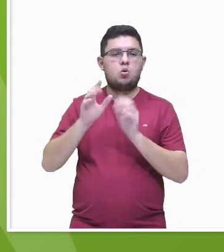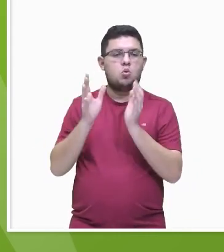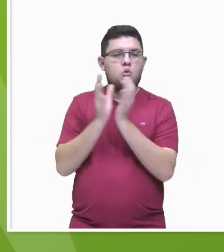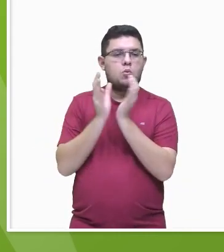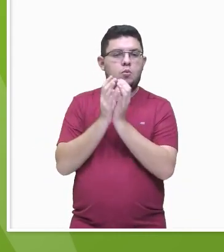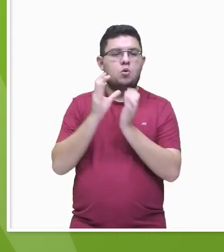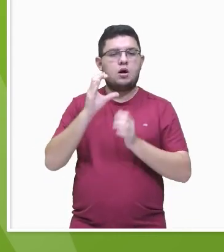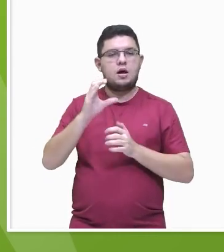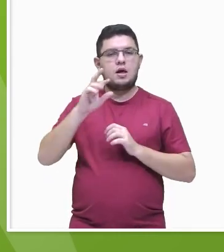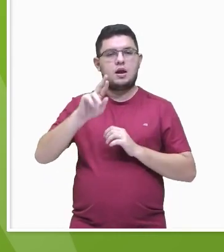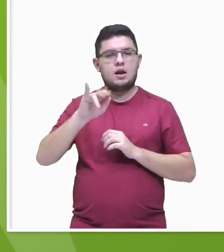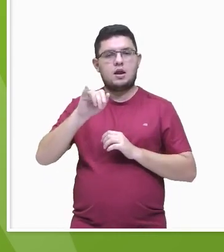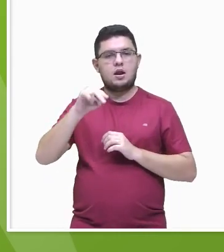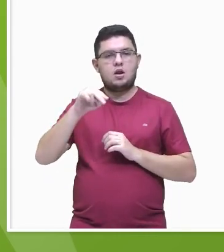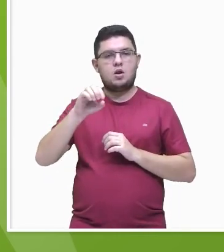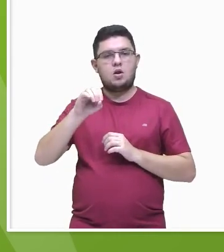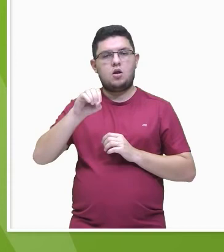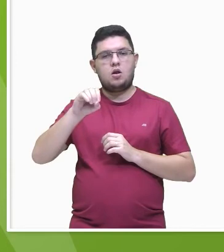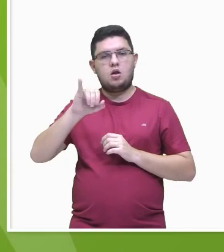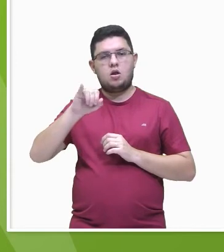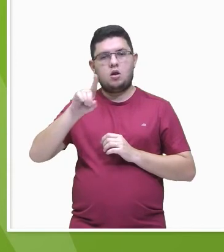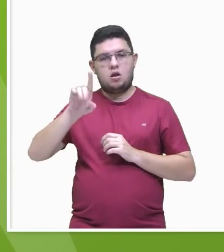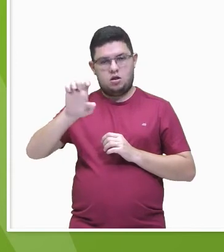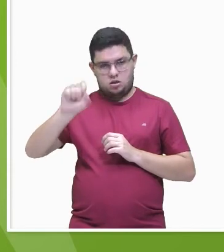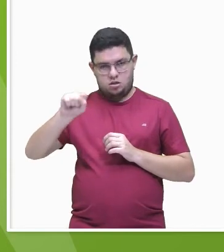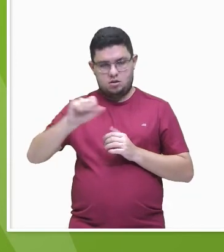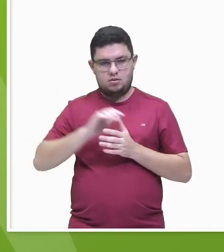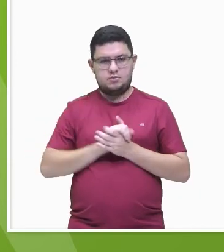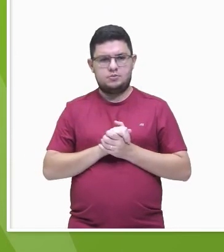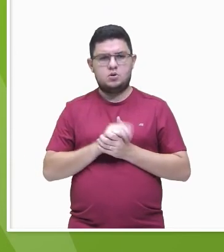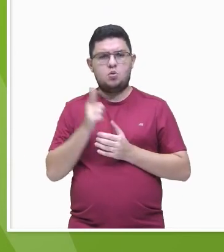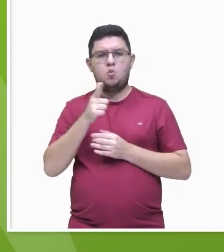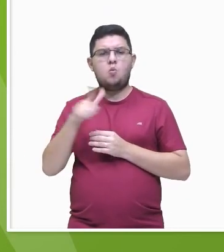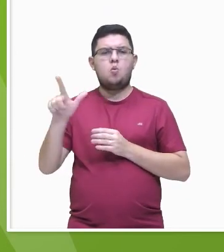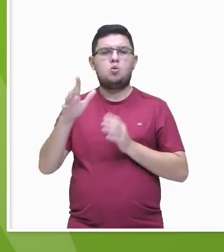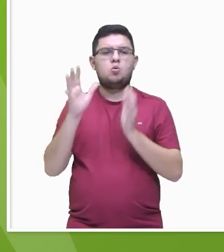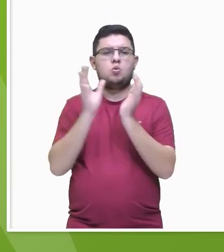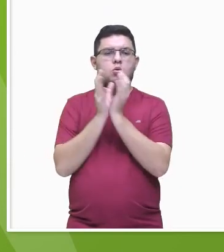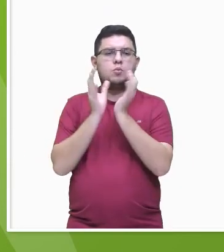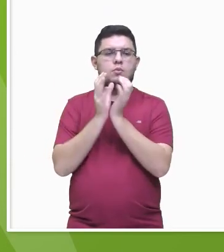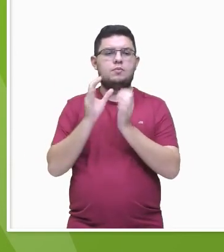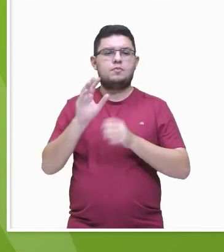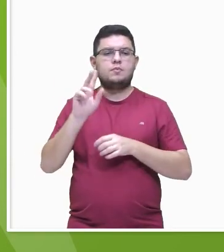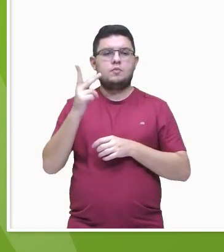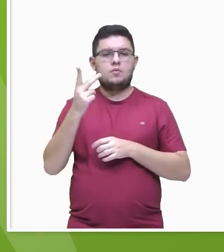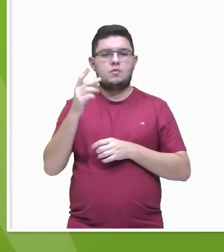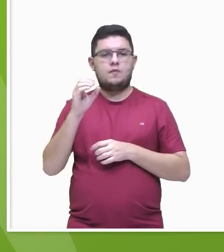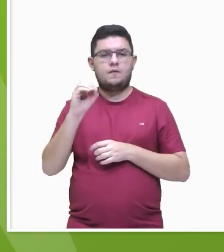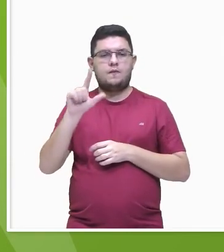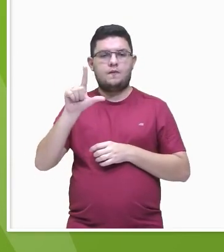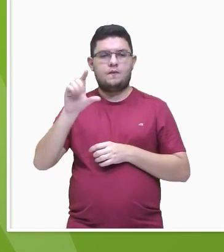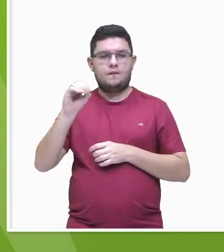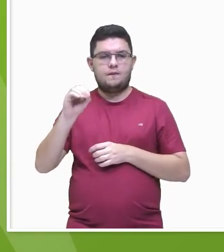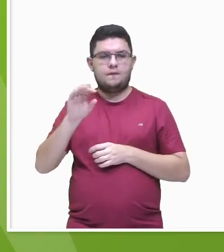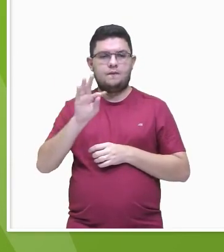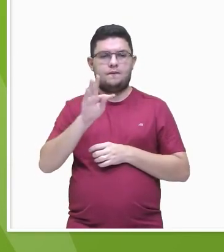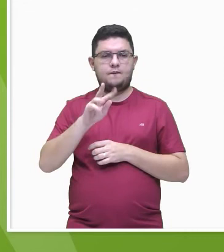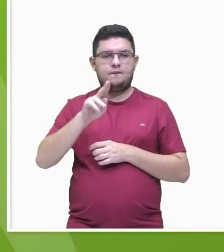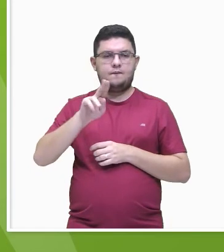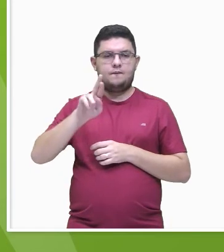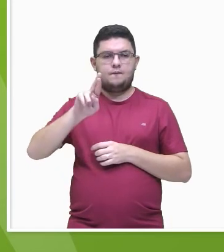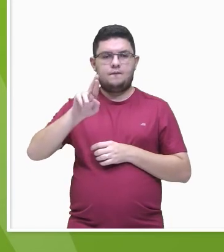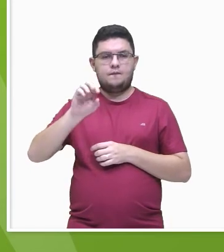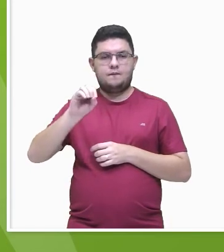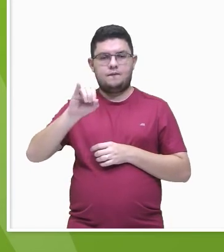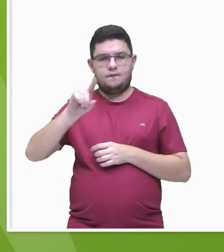por aí, temos mais um grupo, agora a gente vai observar os holoturoides. Olha aí. Não se preocupem em decorar esses